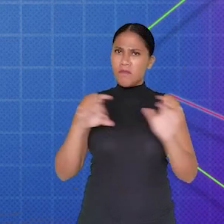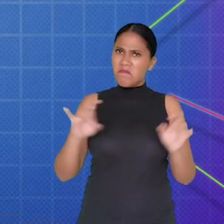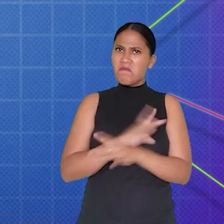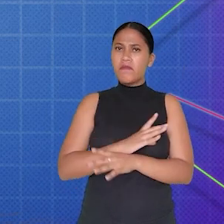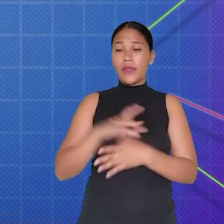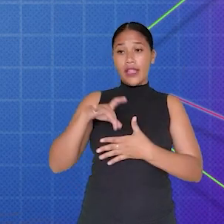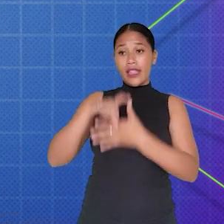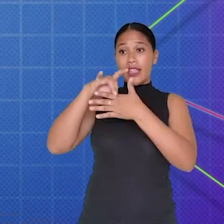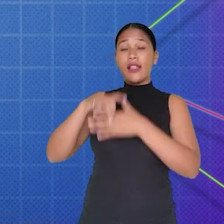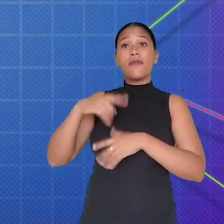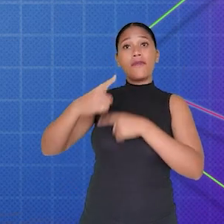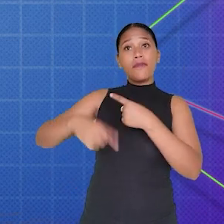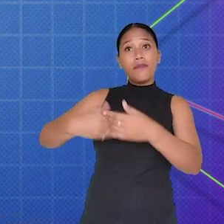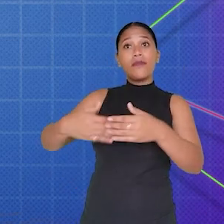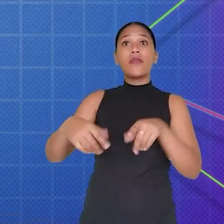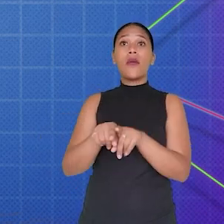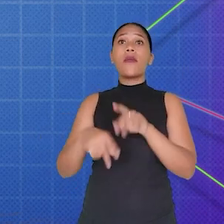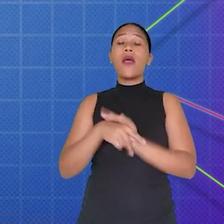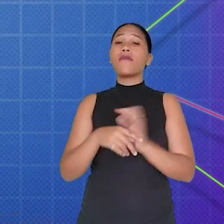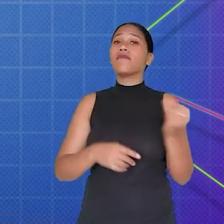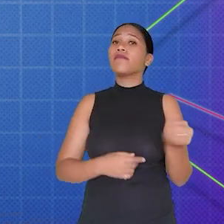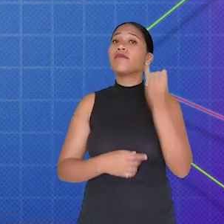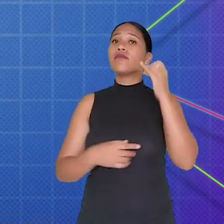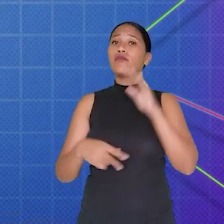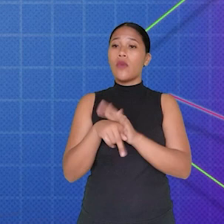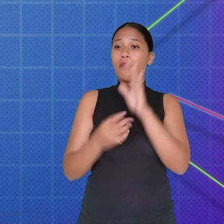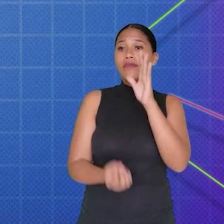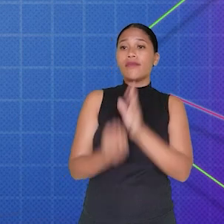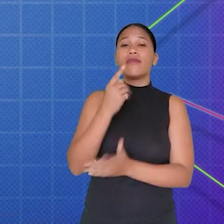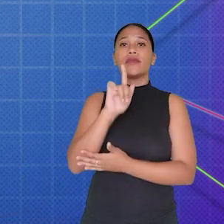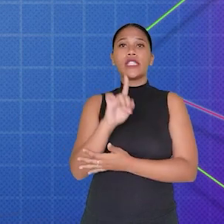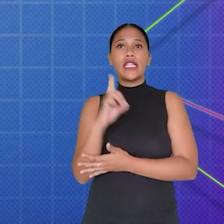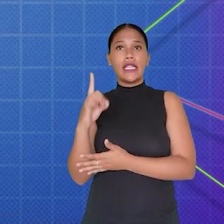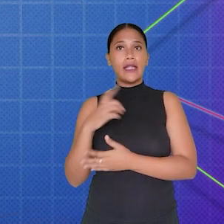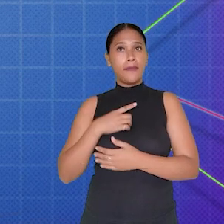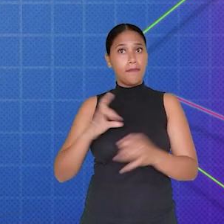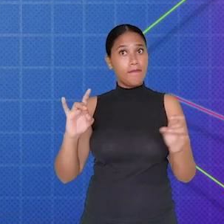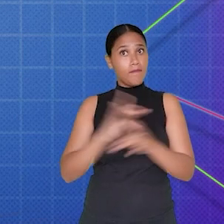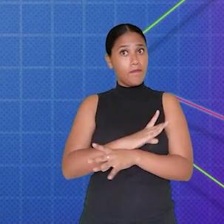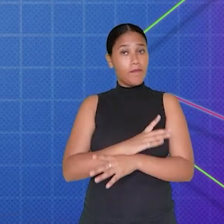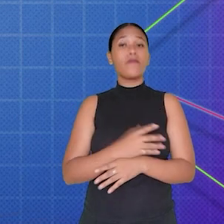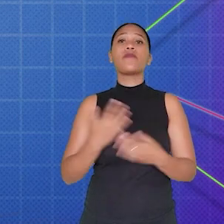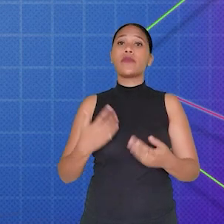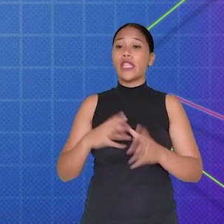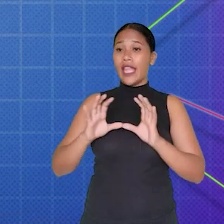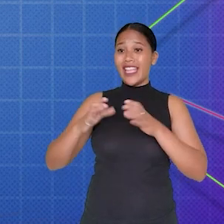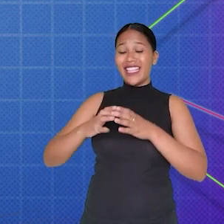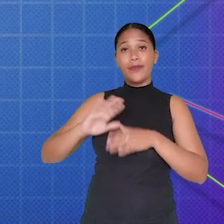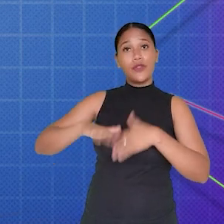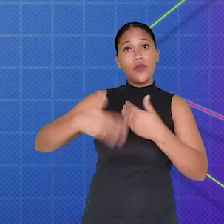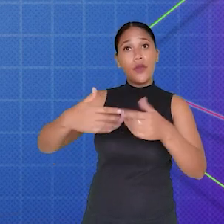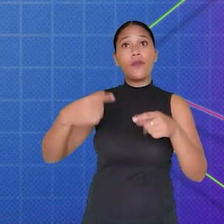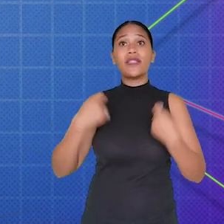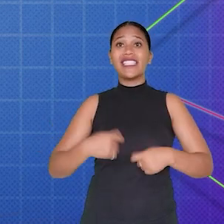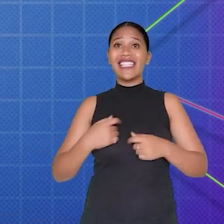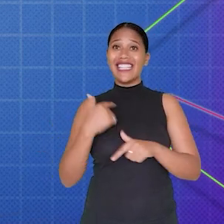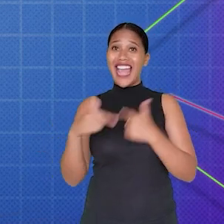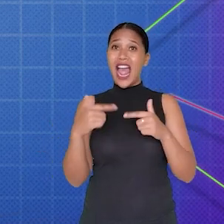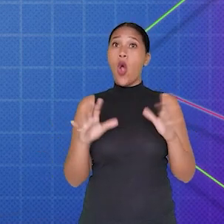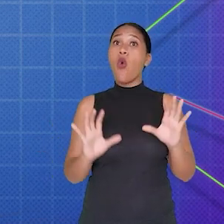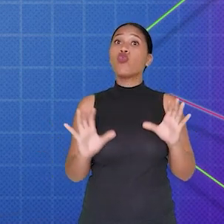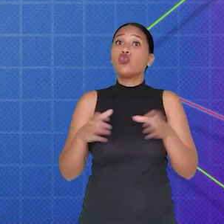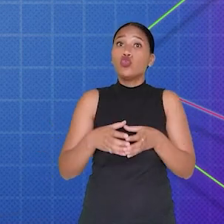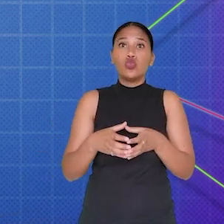e precisas. A liderança da equipe e a produção da equipe são fundamentais na criação de um GDD bem-sucedido. A equipe de